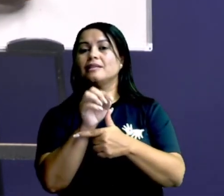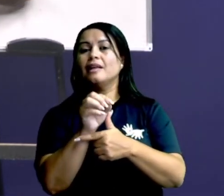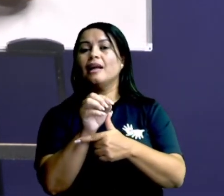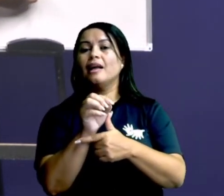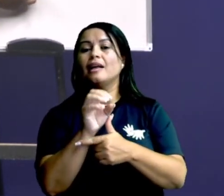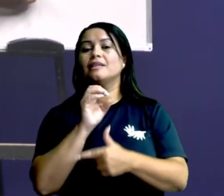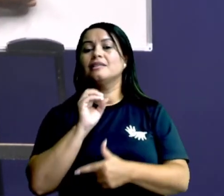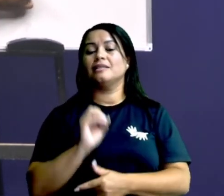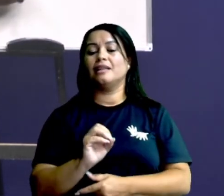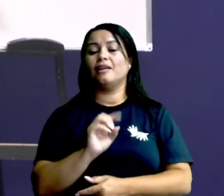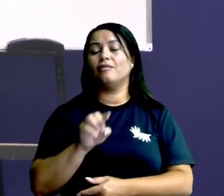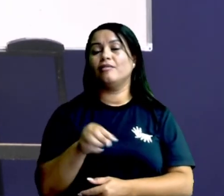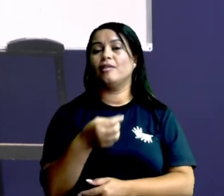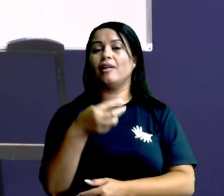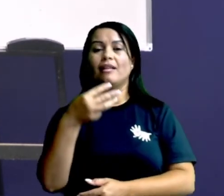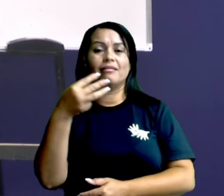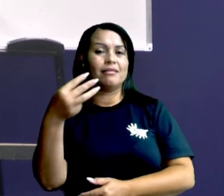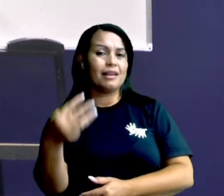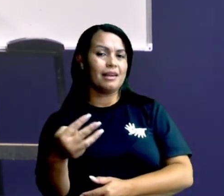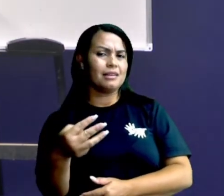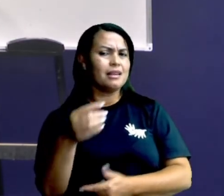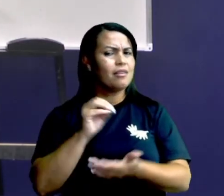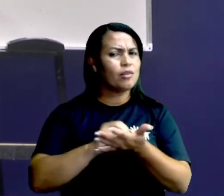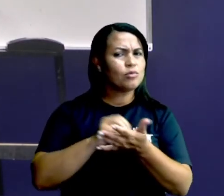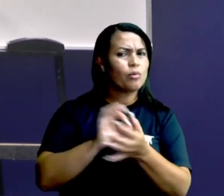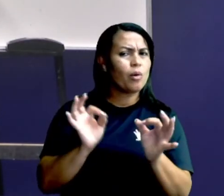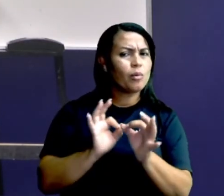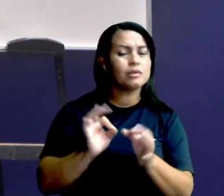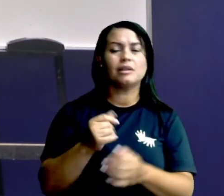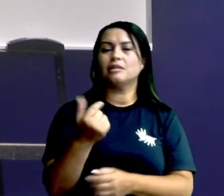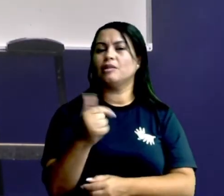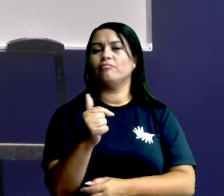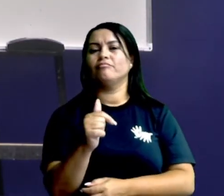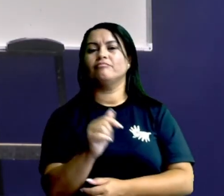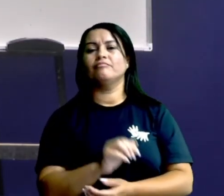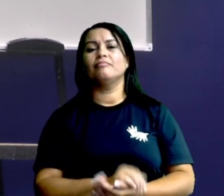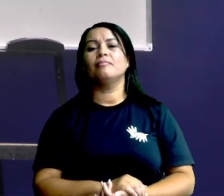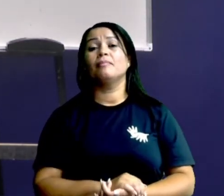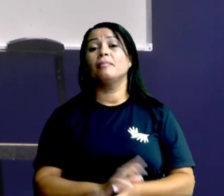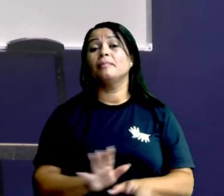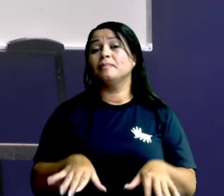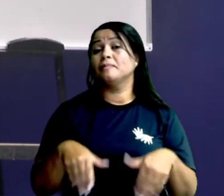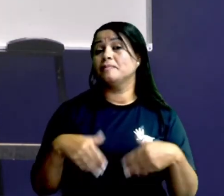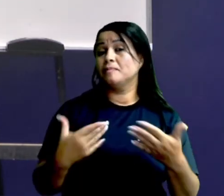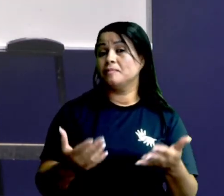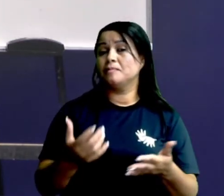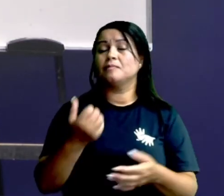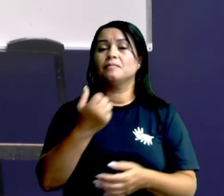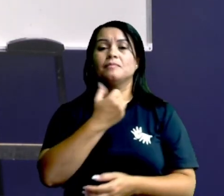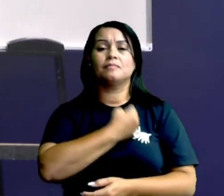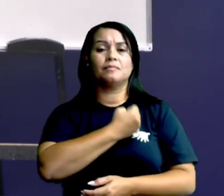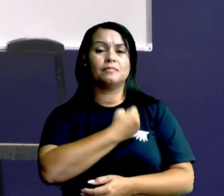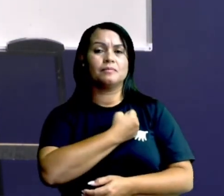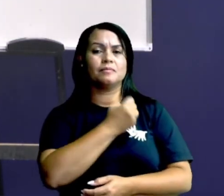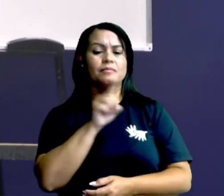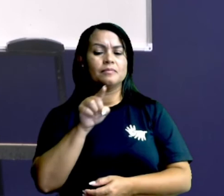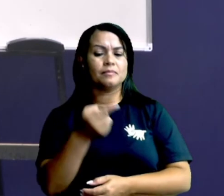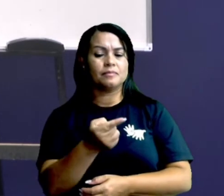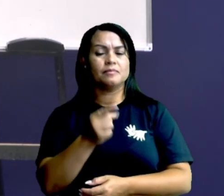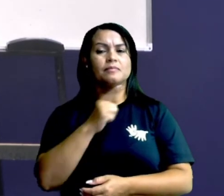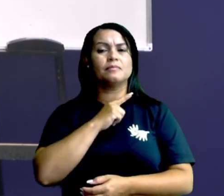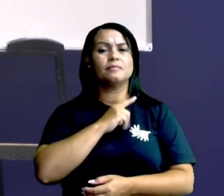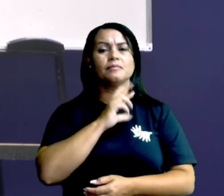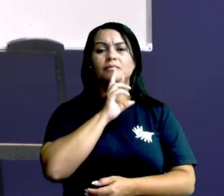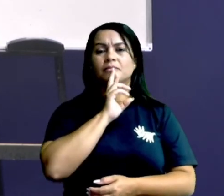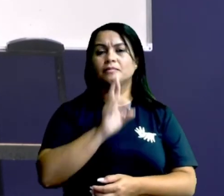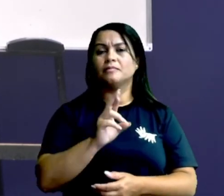é 3. Sobrou algo? Não. Então, o número decimal correspondente à